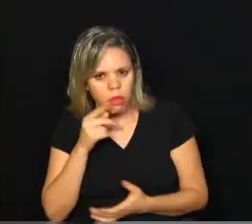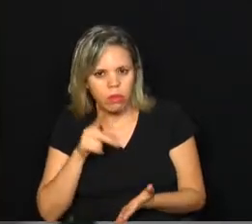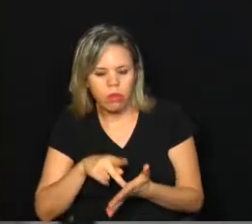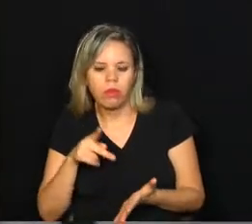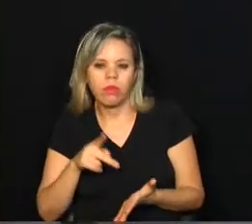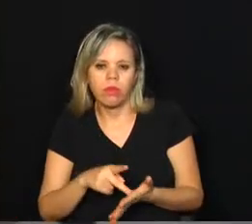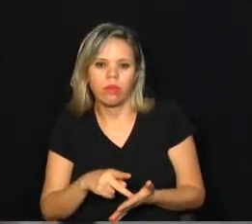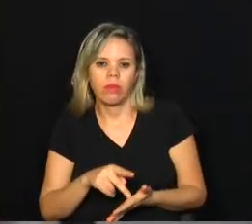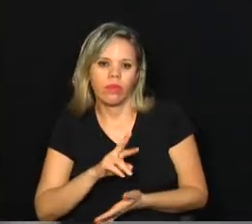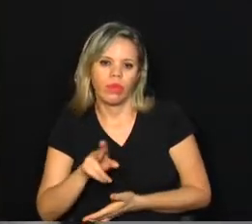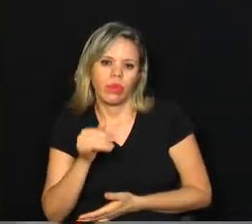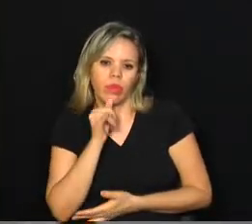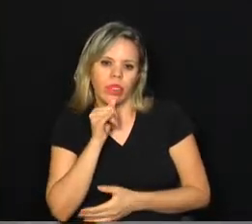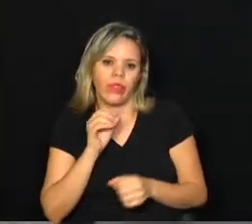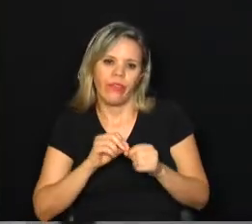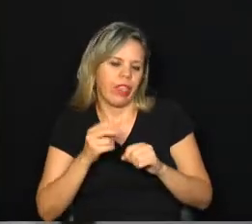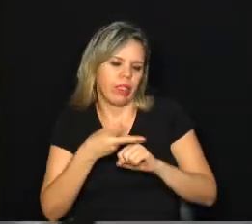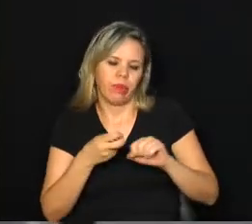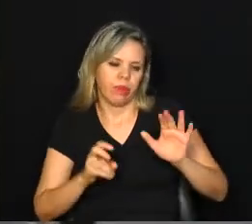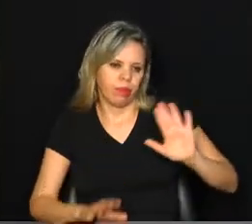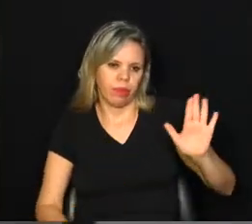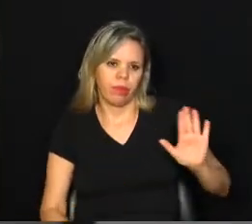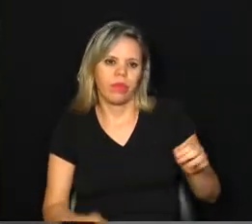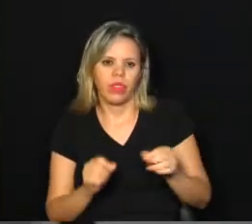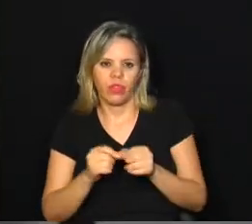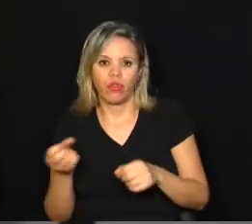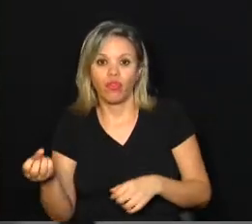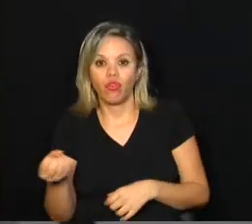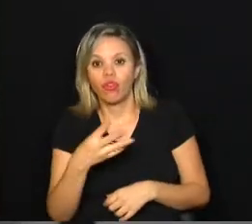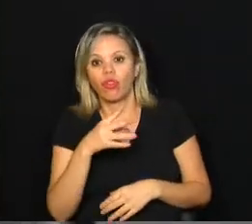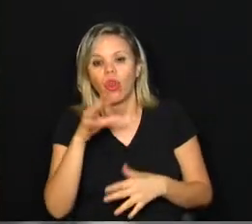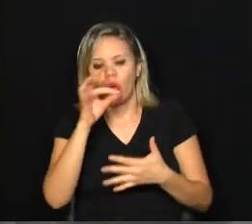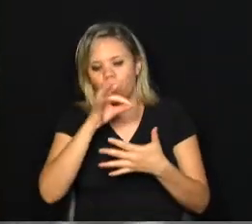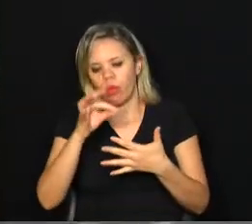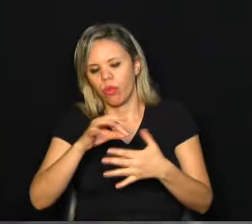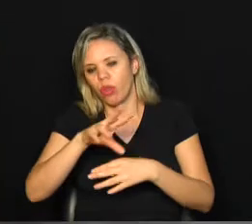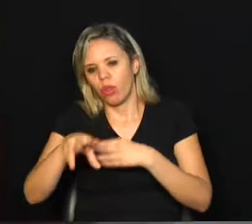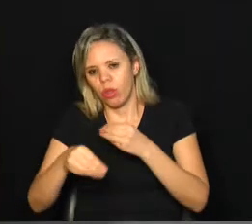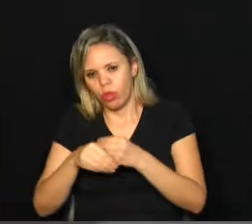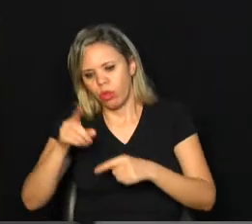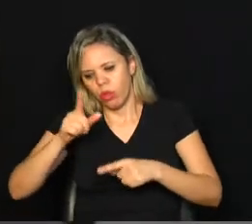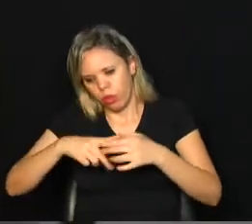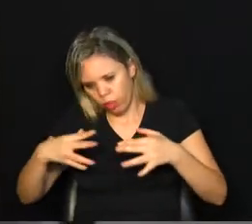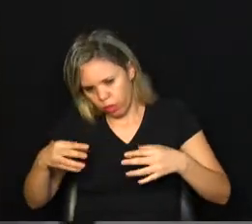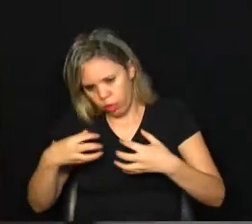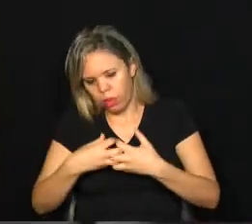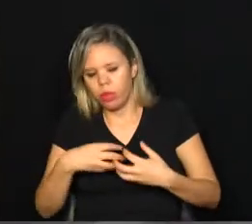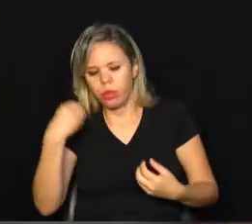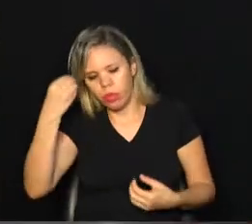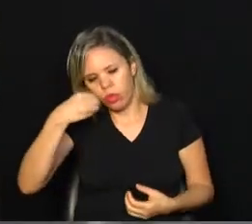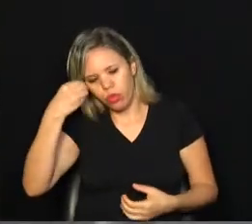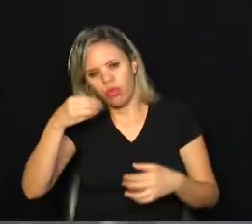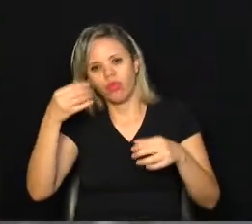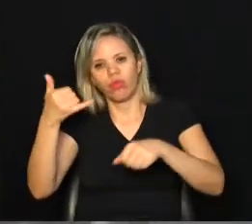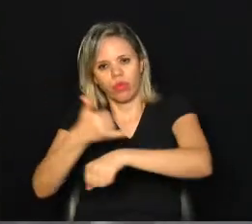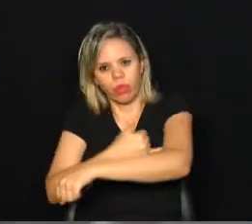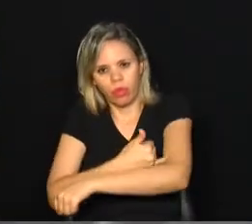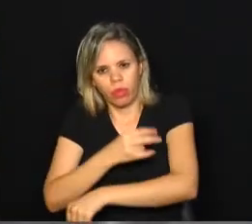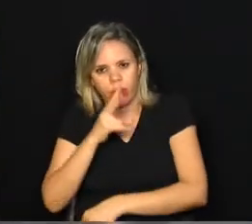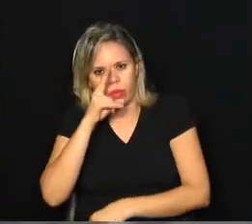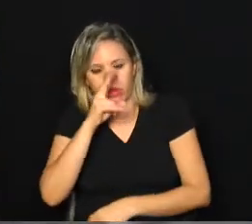não são essas que fazem aplicativos, e sim fazem novos componentes, né, e que precisam de um conhecimento e de uma infraestrutura muito